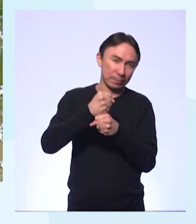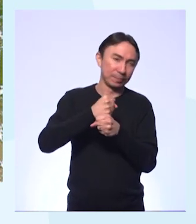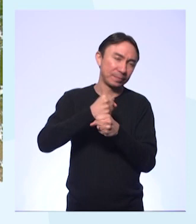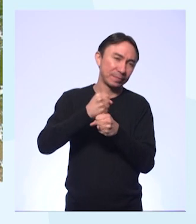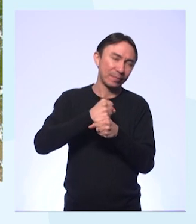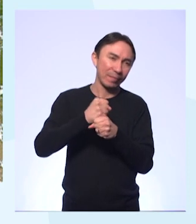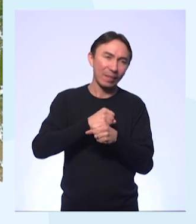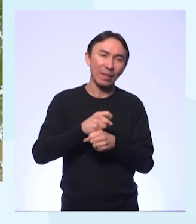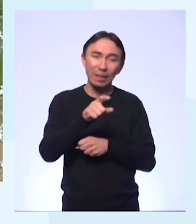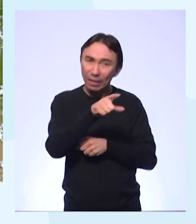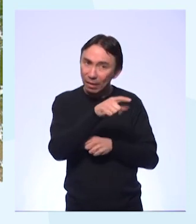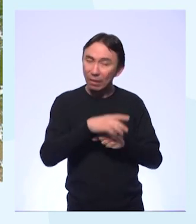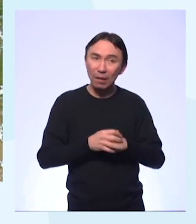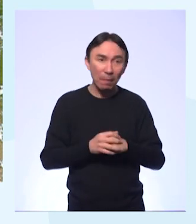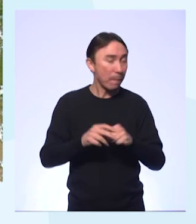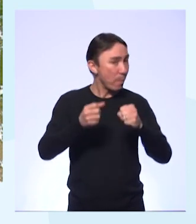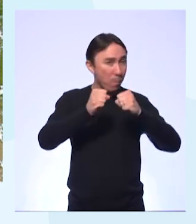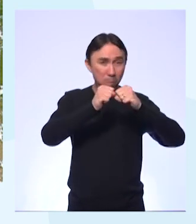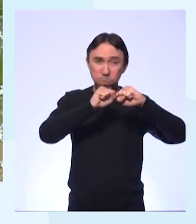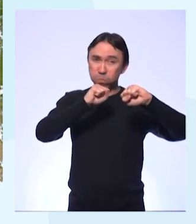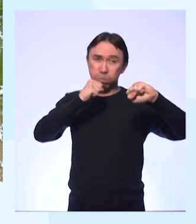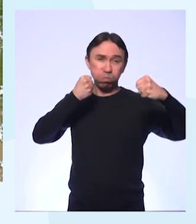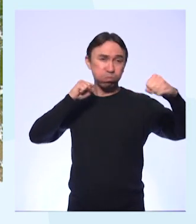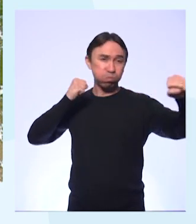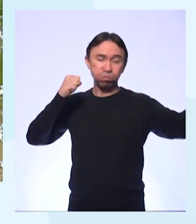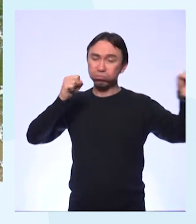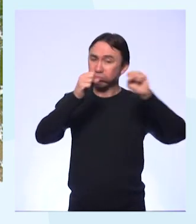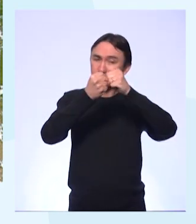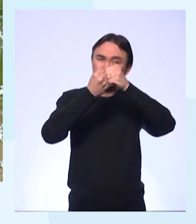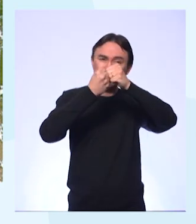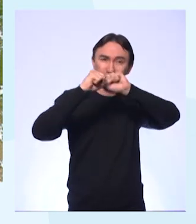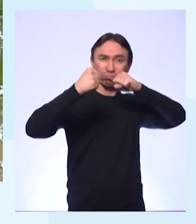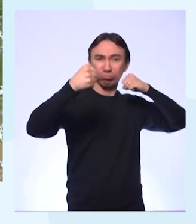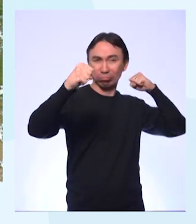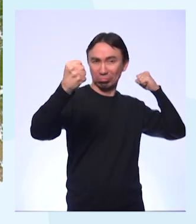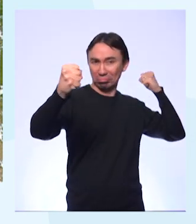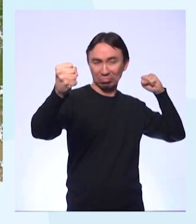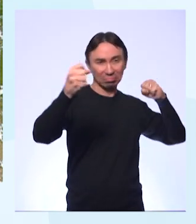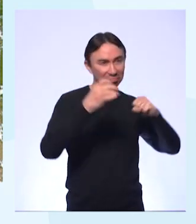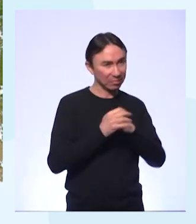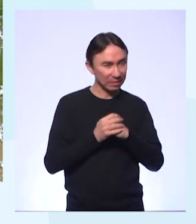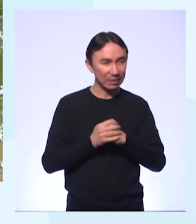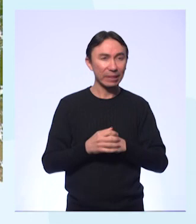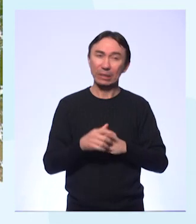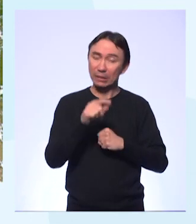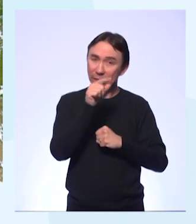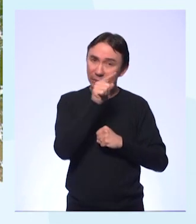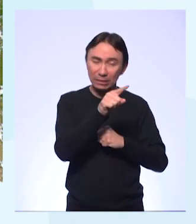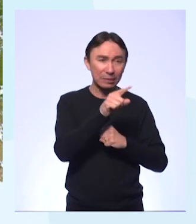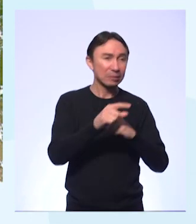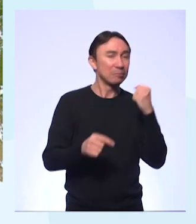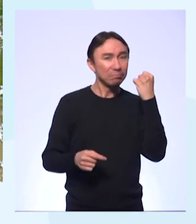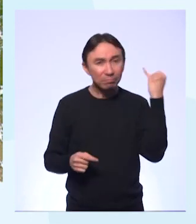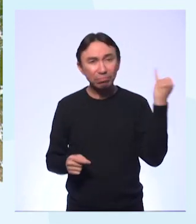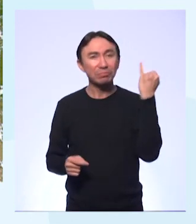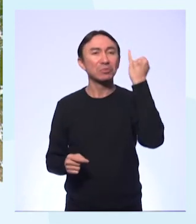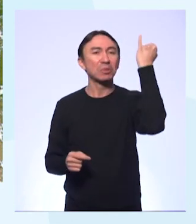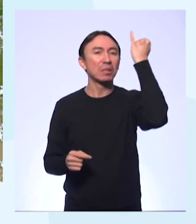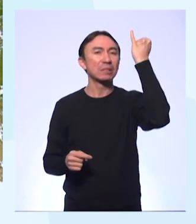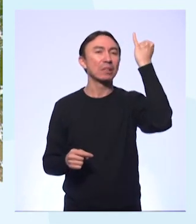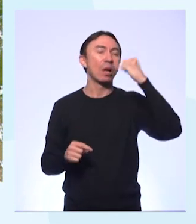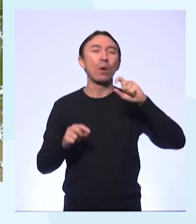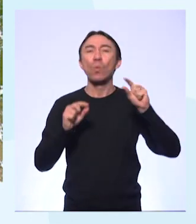maiores lagos do planeta. Tá? Isso que é importante retratar para vocês. Tá? E ele tem uma suma importância na questão